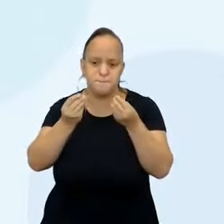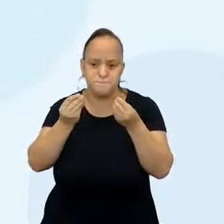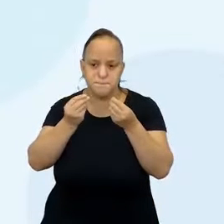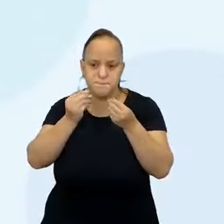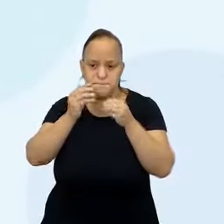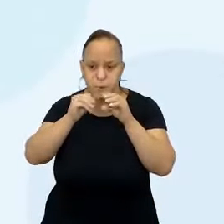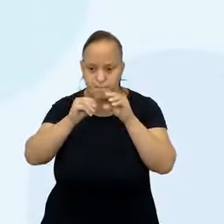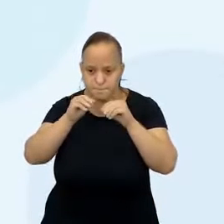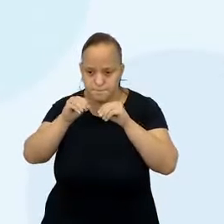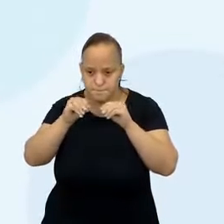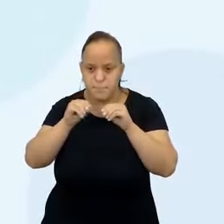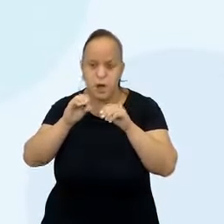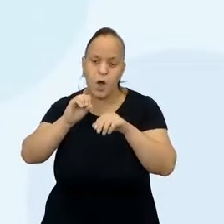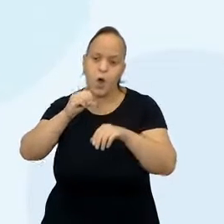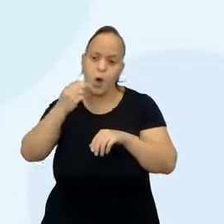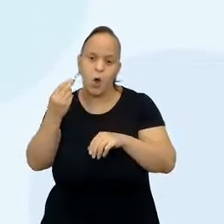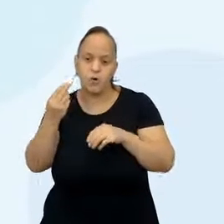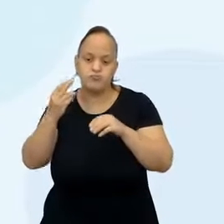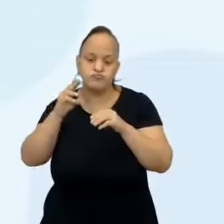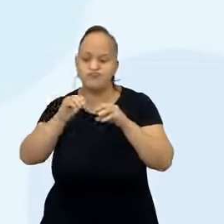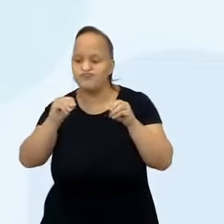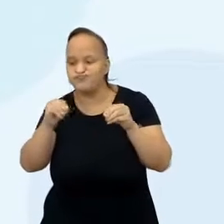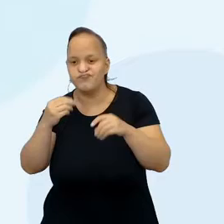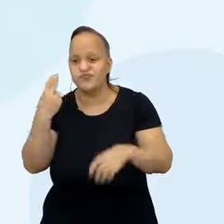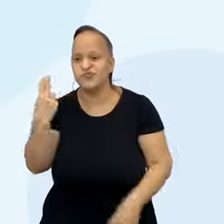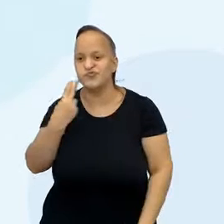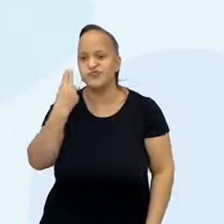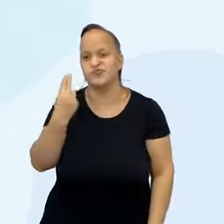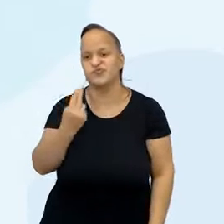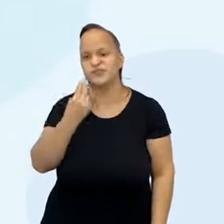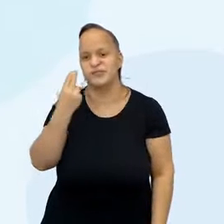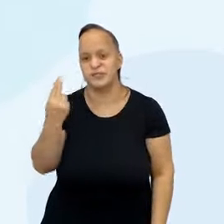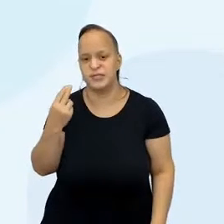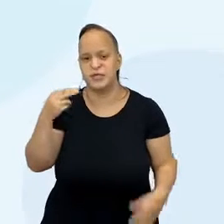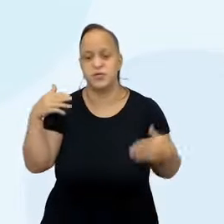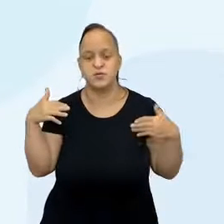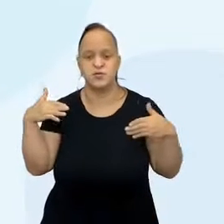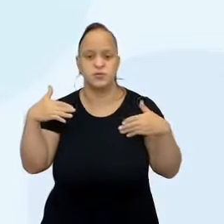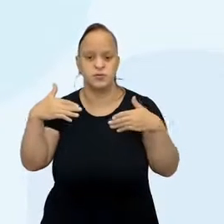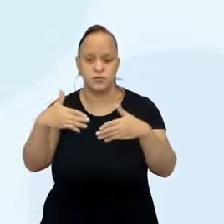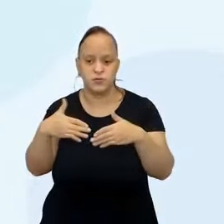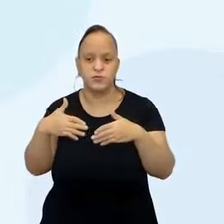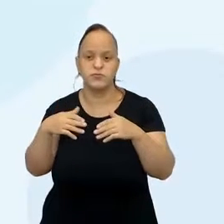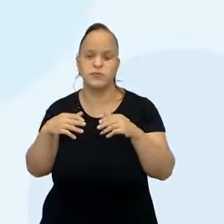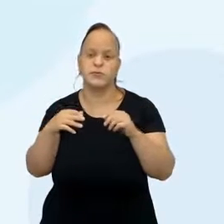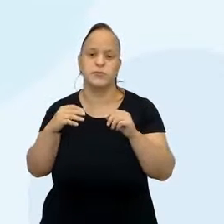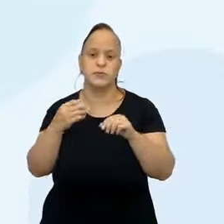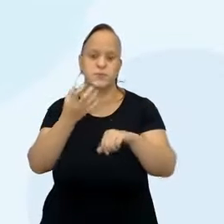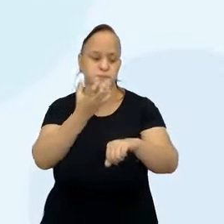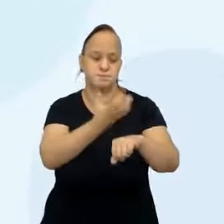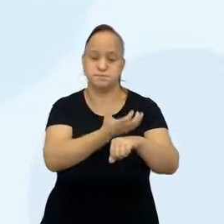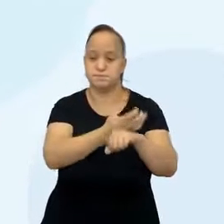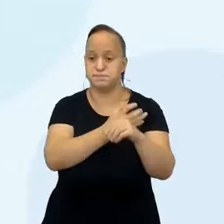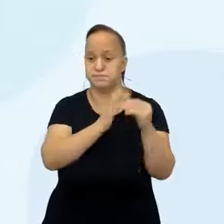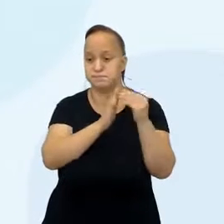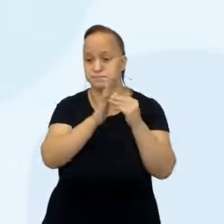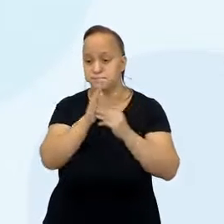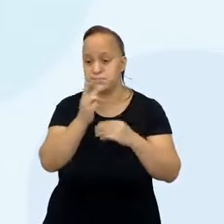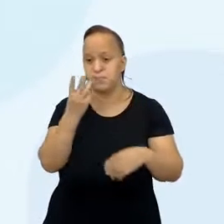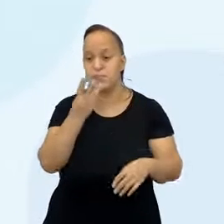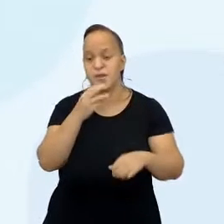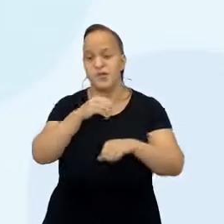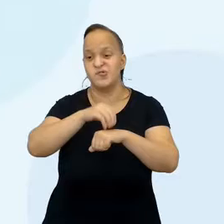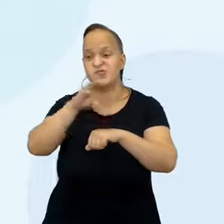aí na habilidade do itinerário formativo de ciências humanas, 3, e aí traz como